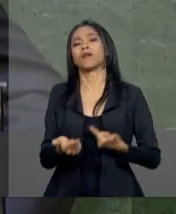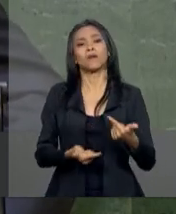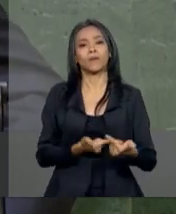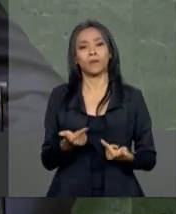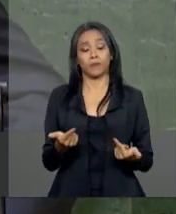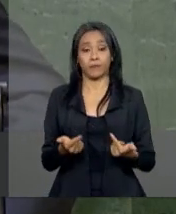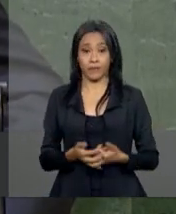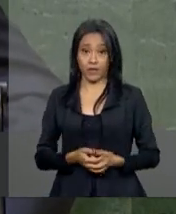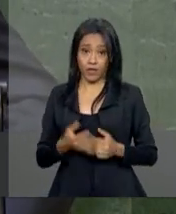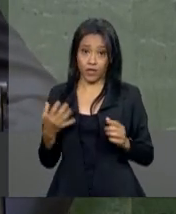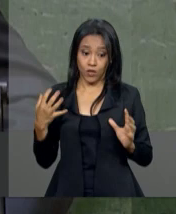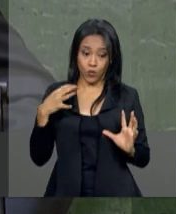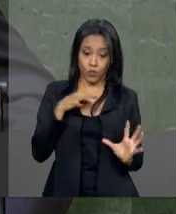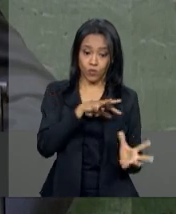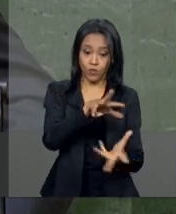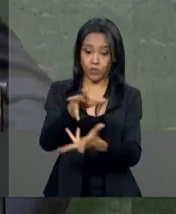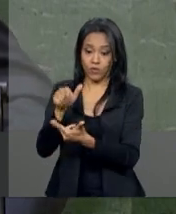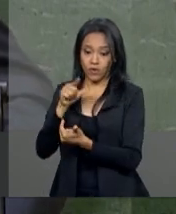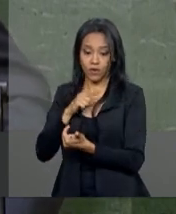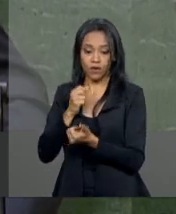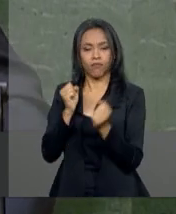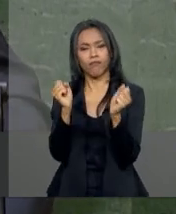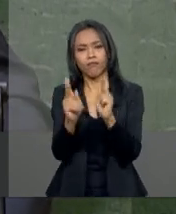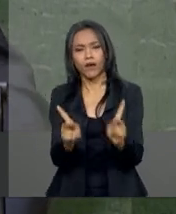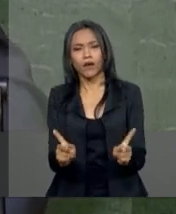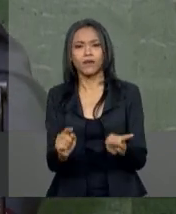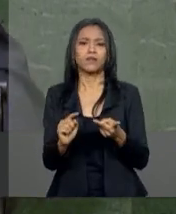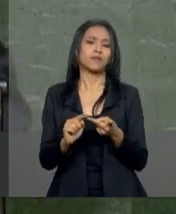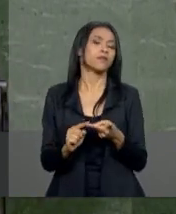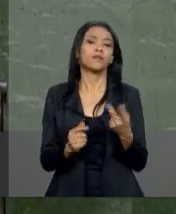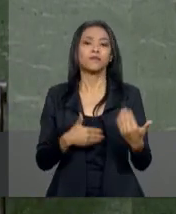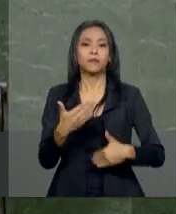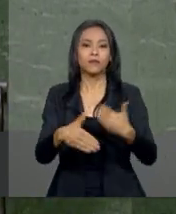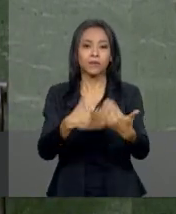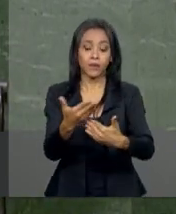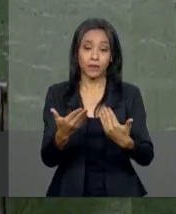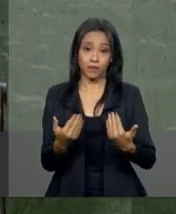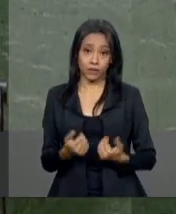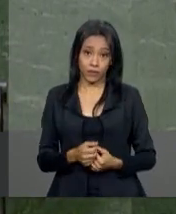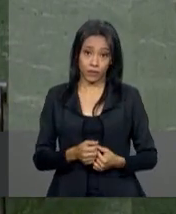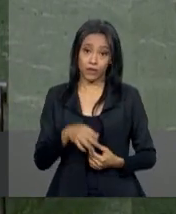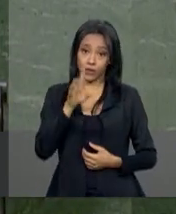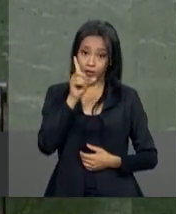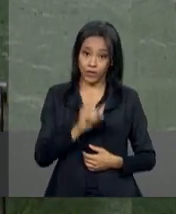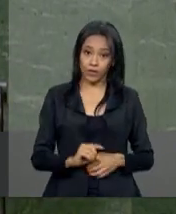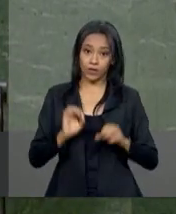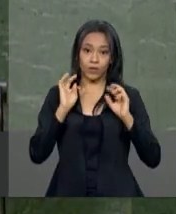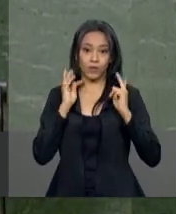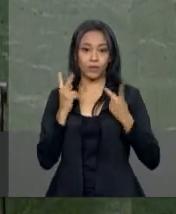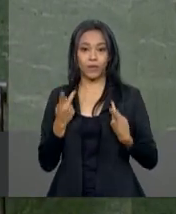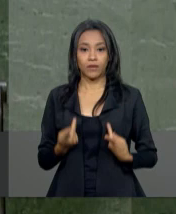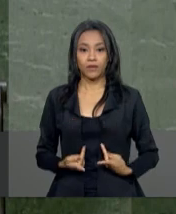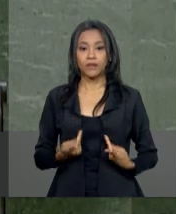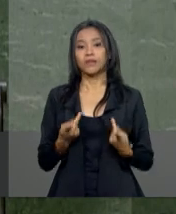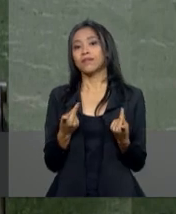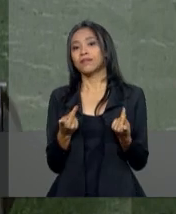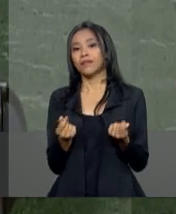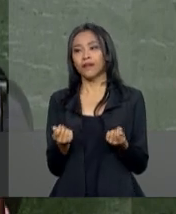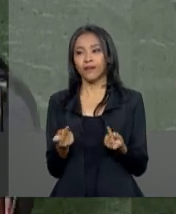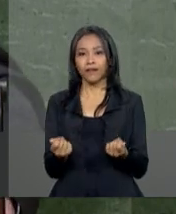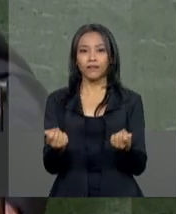mundo em que predomine a paz o desenvolvimento e os direitos humanos nada absolutamente